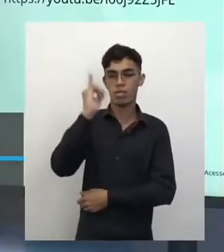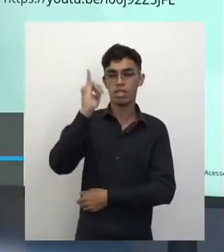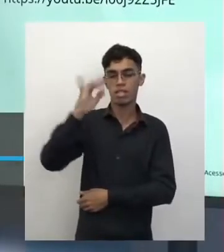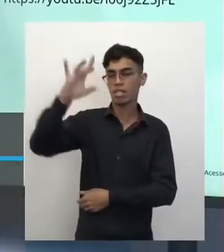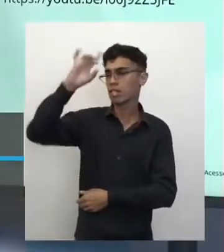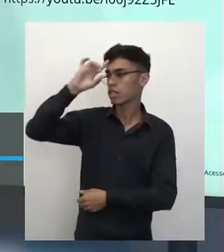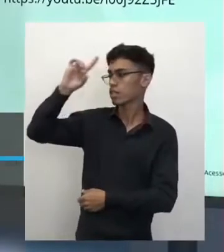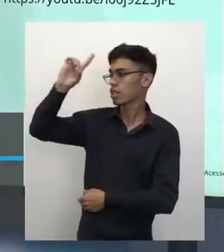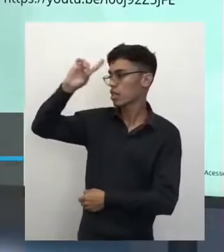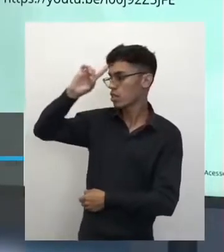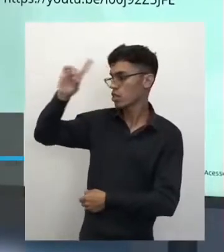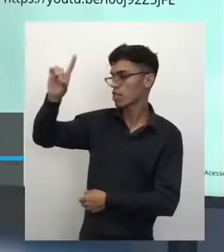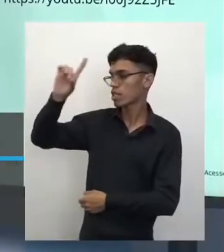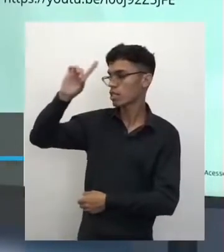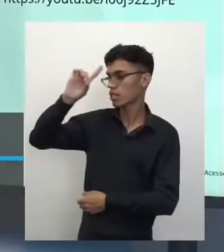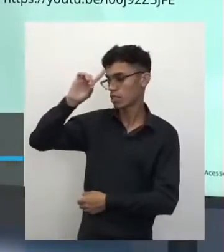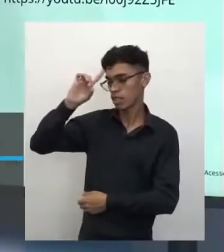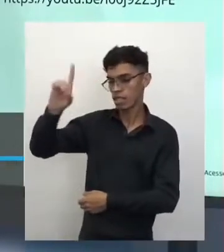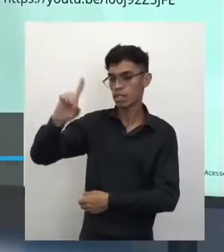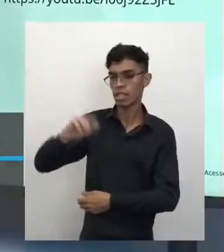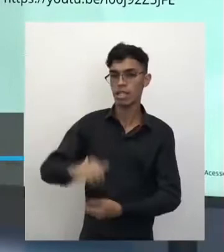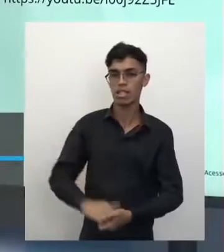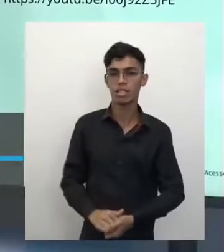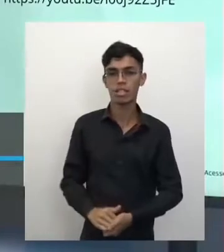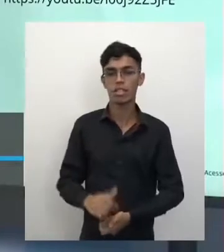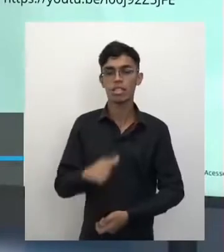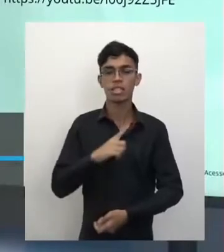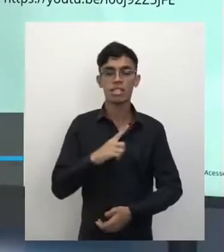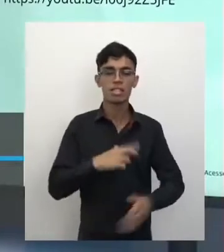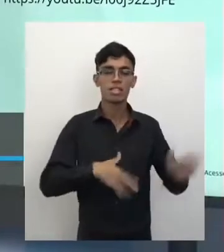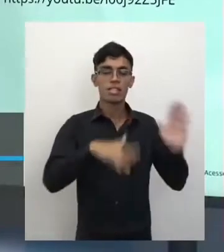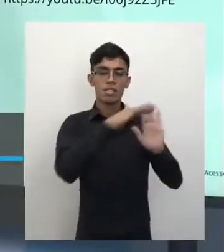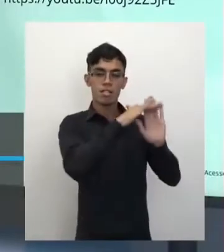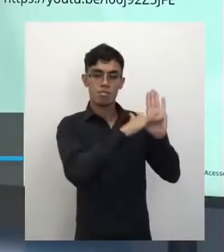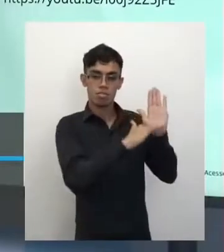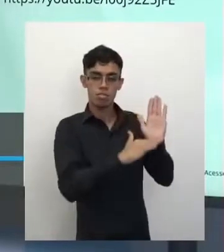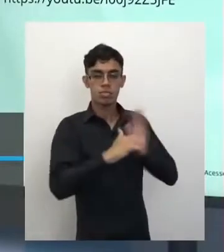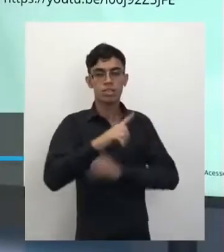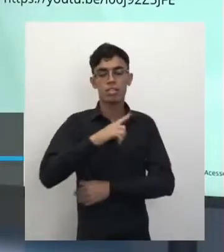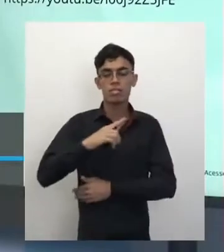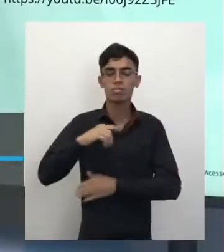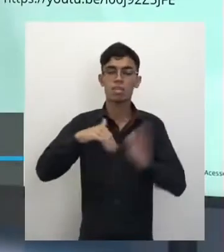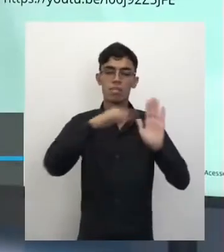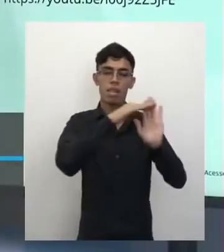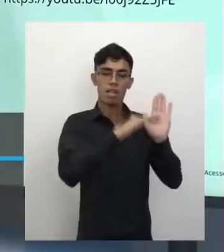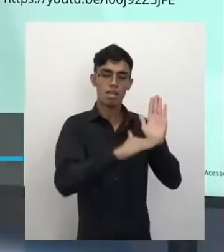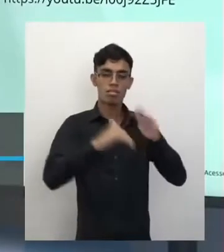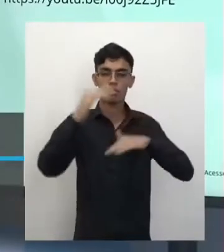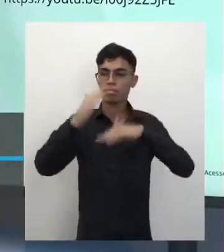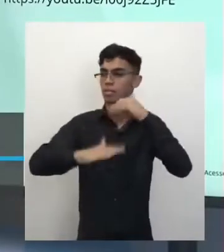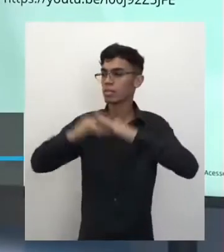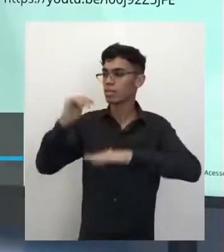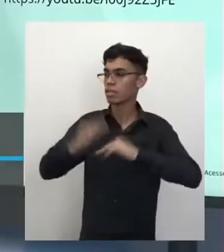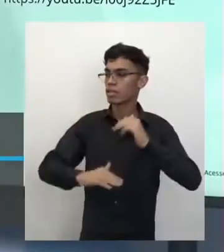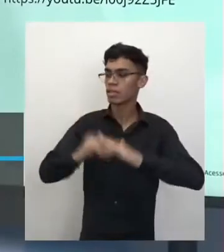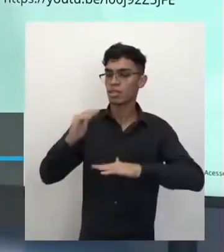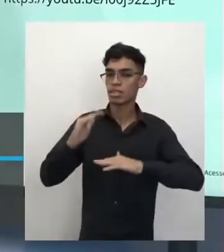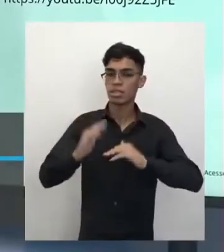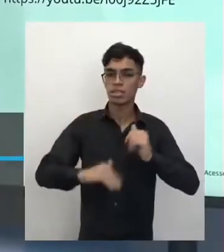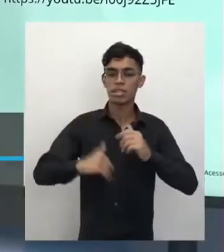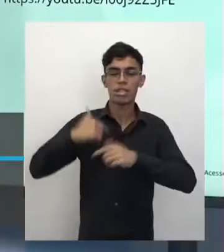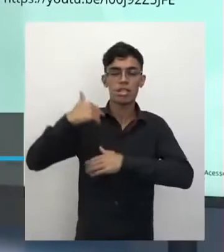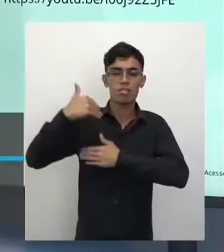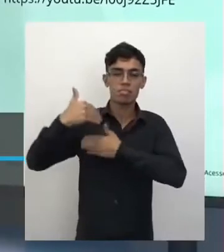tem como fugir à regra, né, então por isso que a gente acaba passando várias situações e várias habilidades aí, nesse espiral